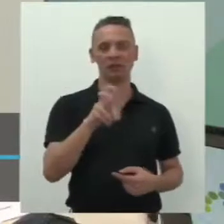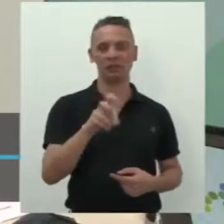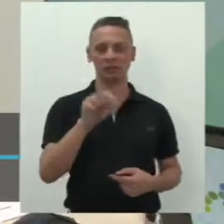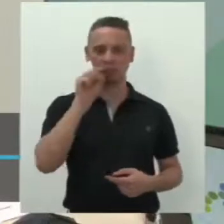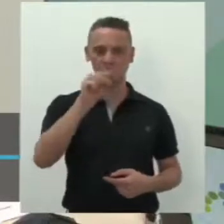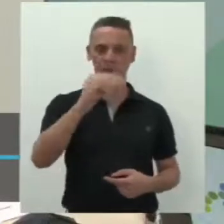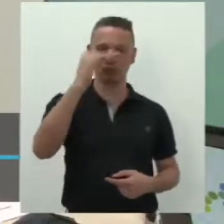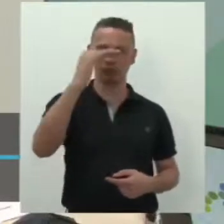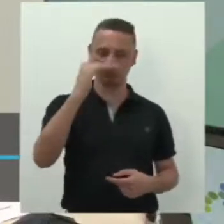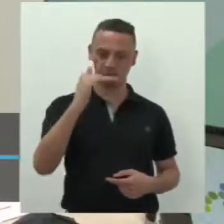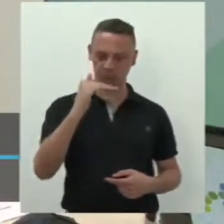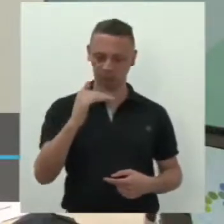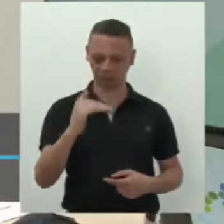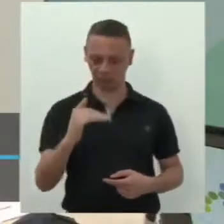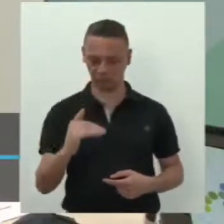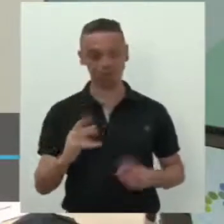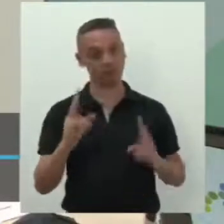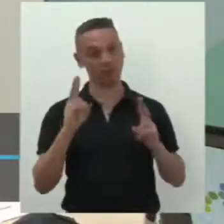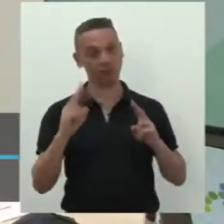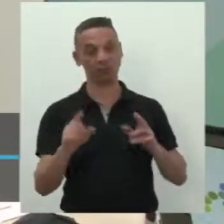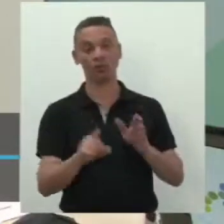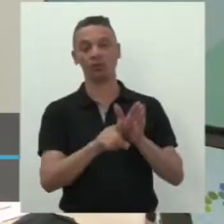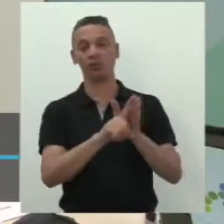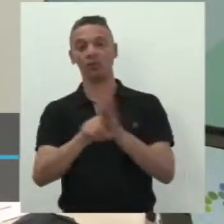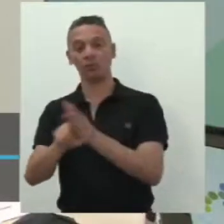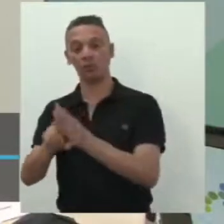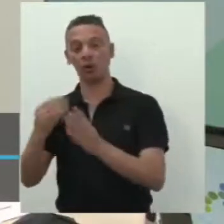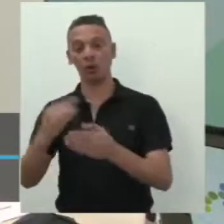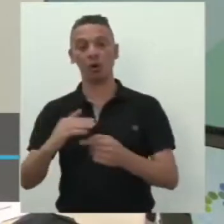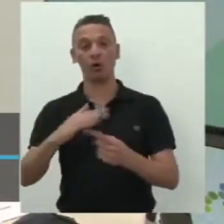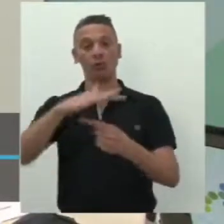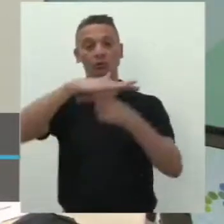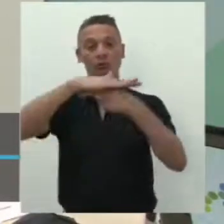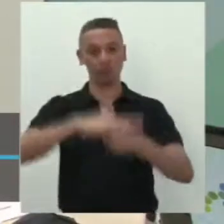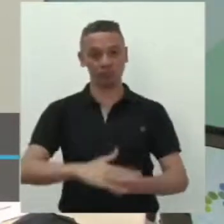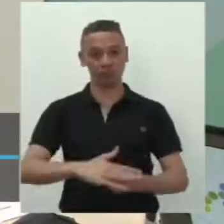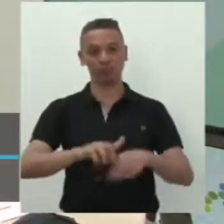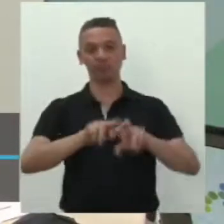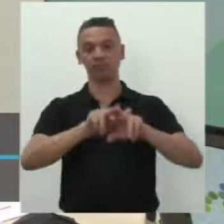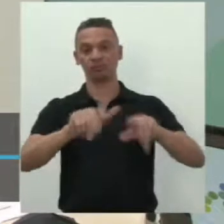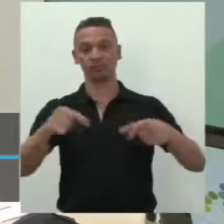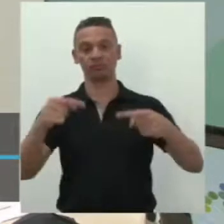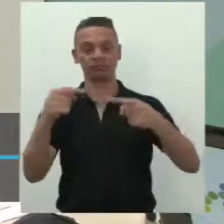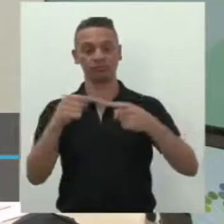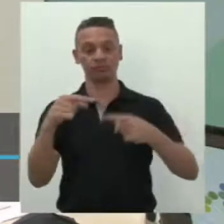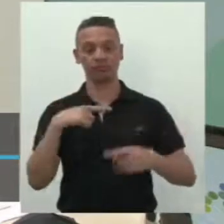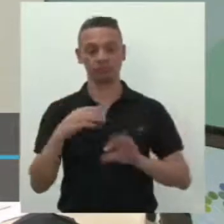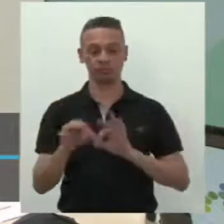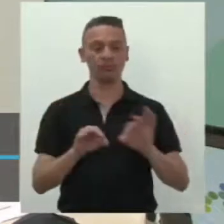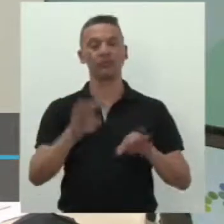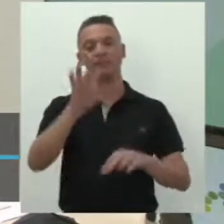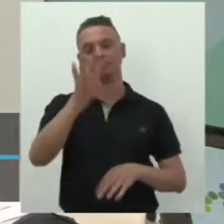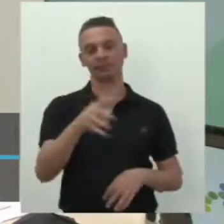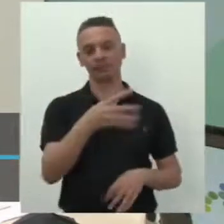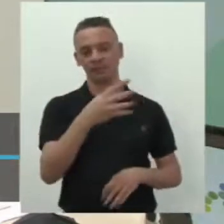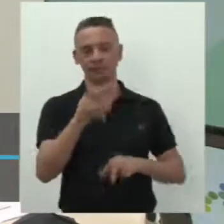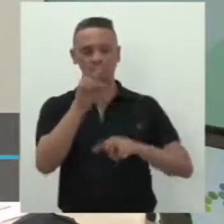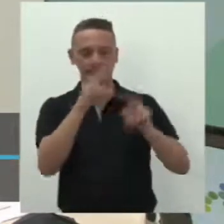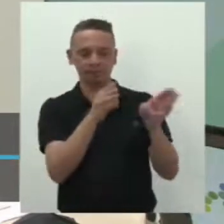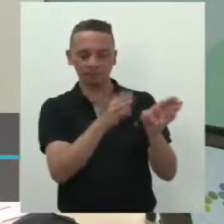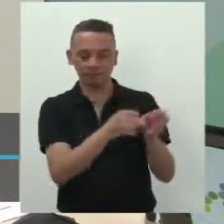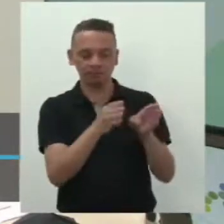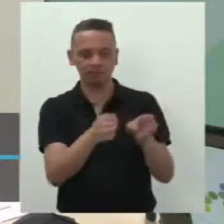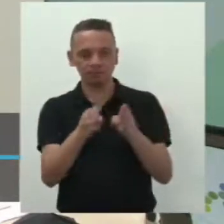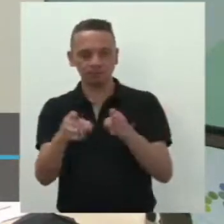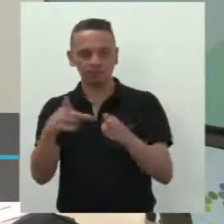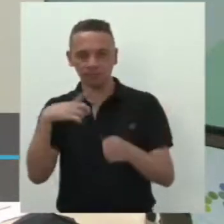continuar completando. 4,5, 5,5, 6,5, 7,5. Então, ele faz isso, ele observa padrões.